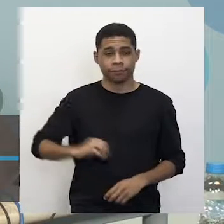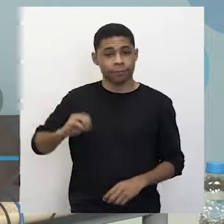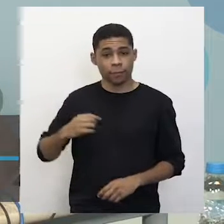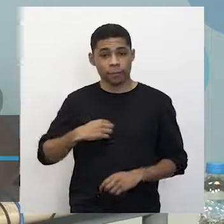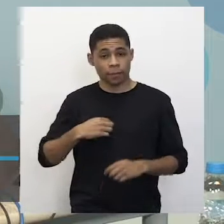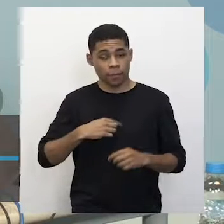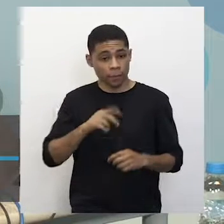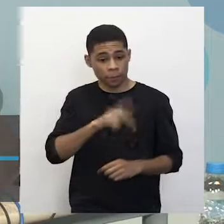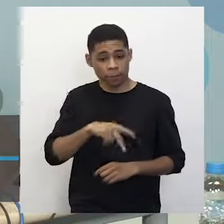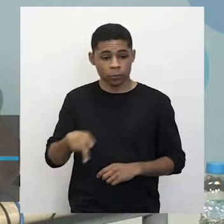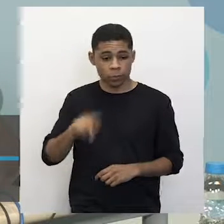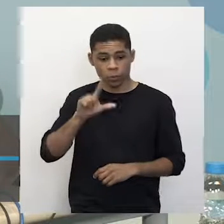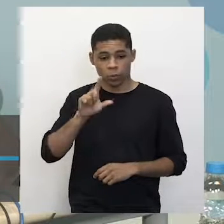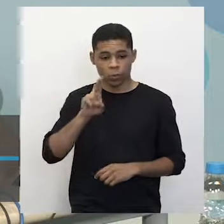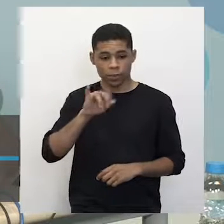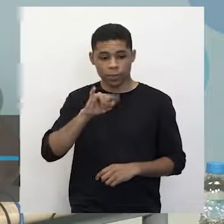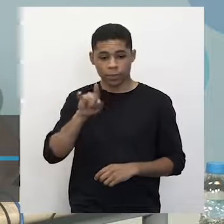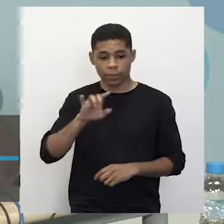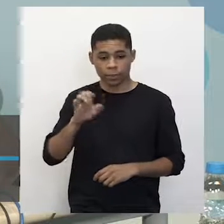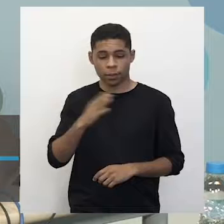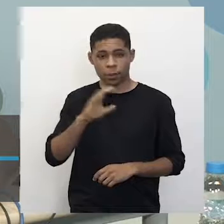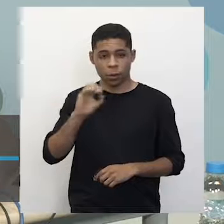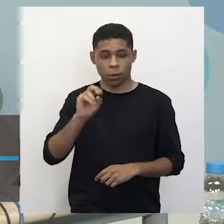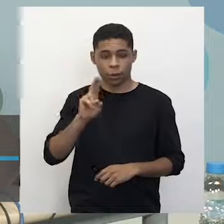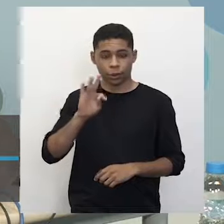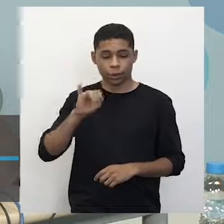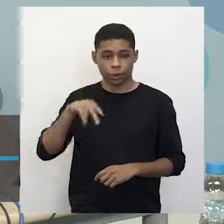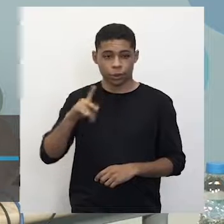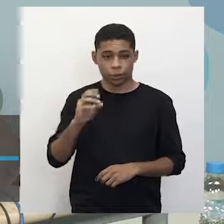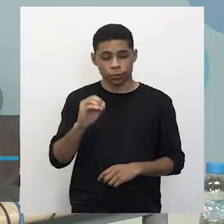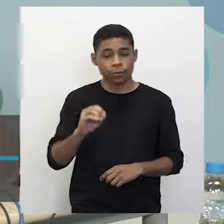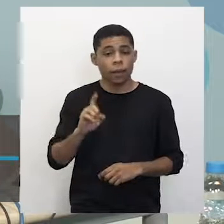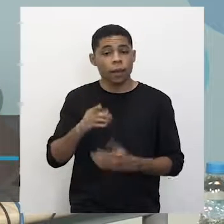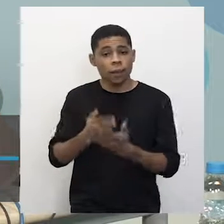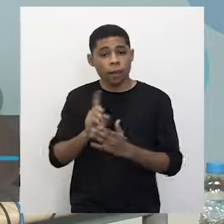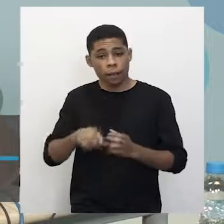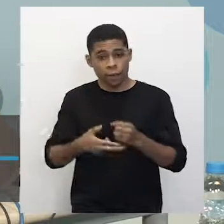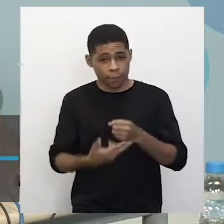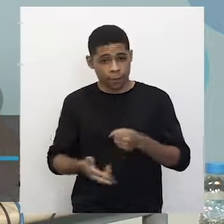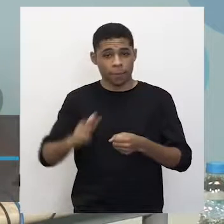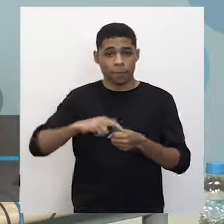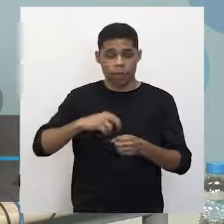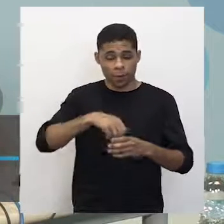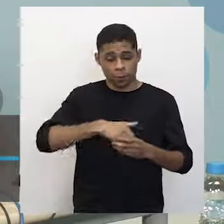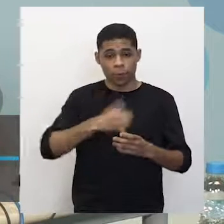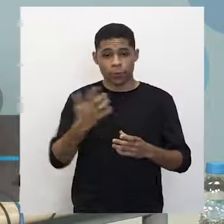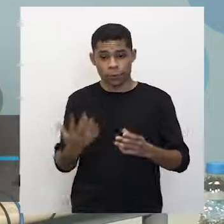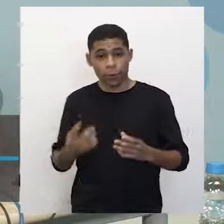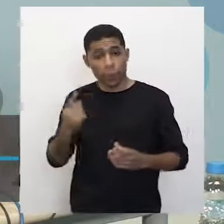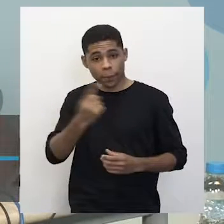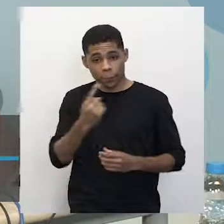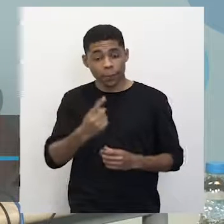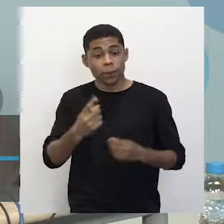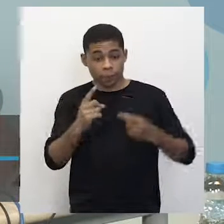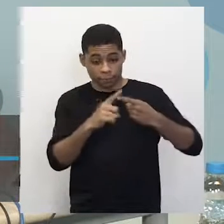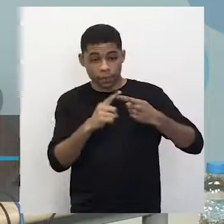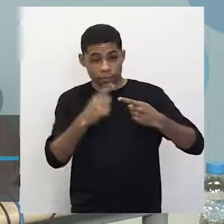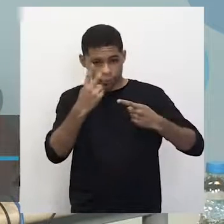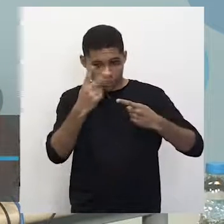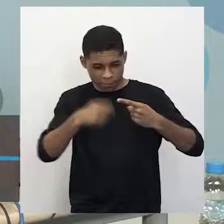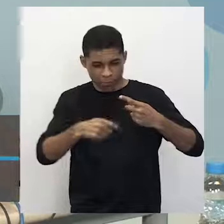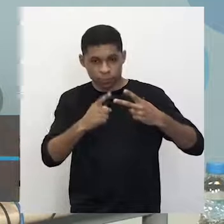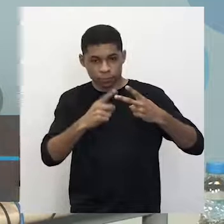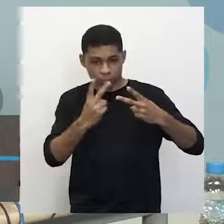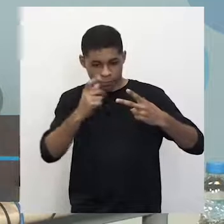Luíse Coutinho e hoje nós teremos mais uma aula aí de retomada de conteúdos do primeiro, segundo, terceiro bimestres